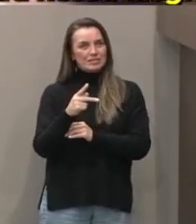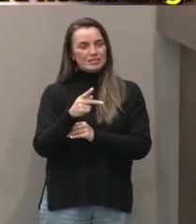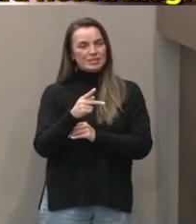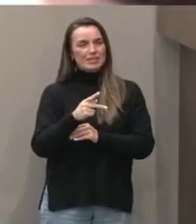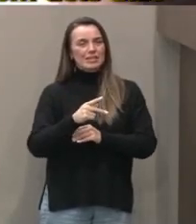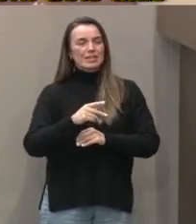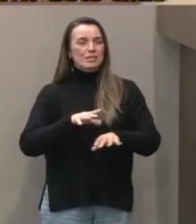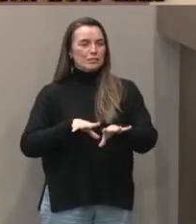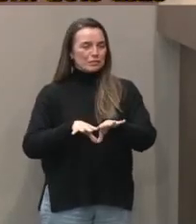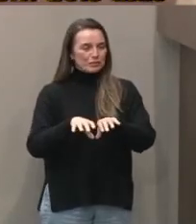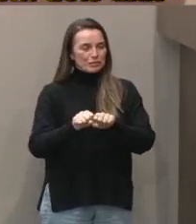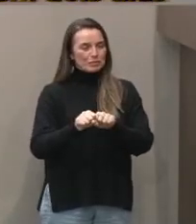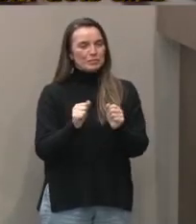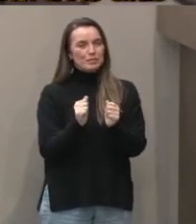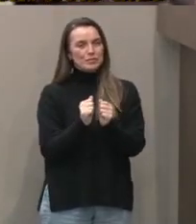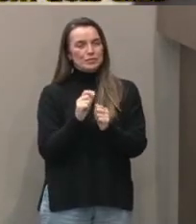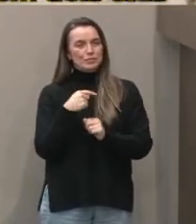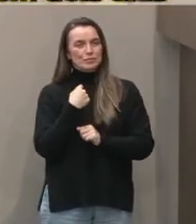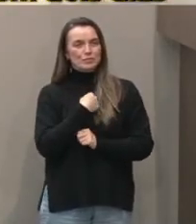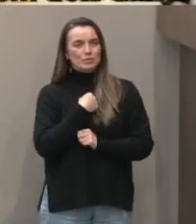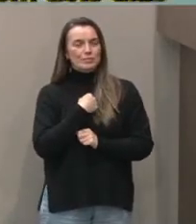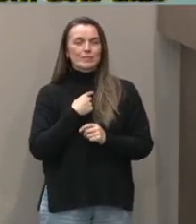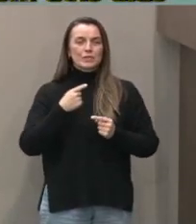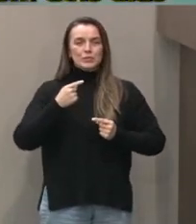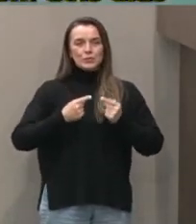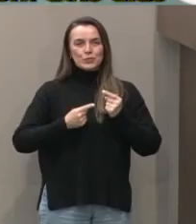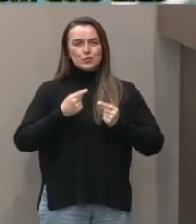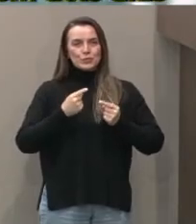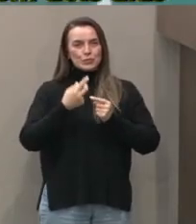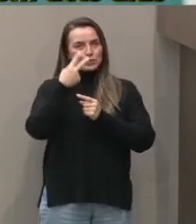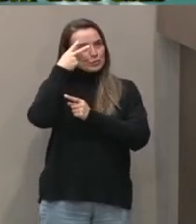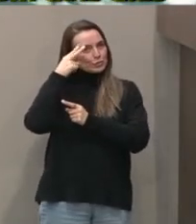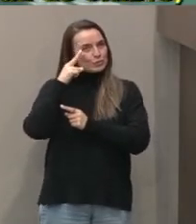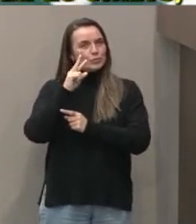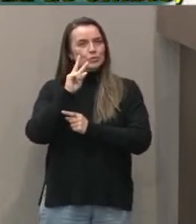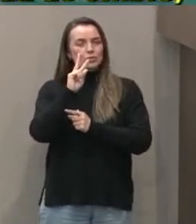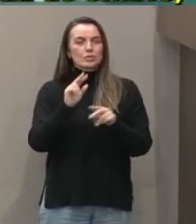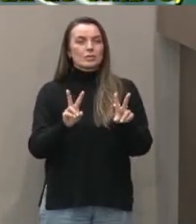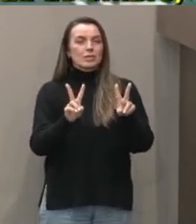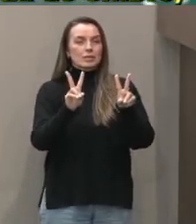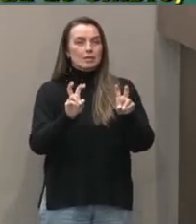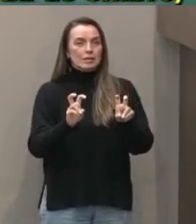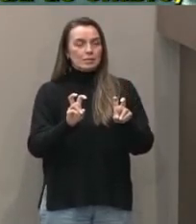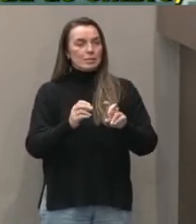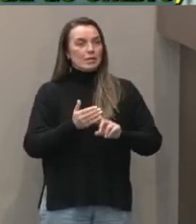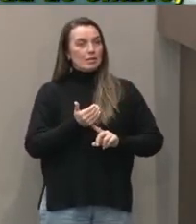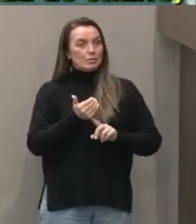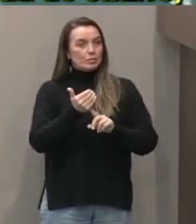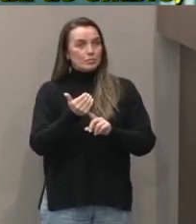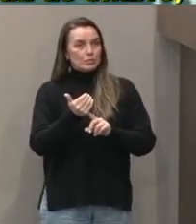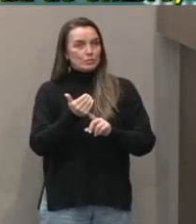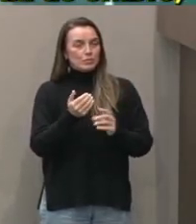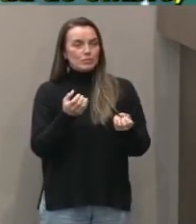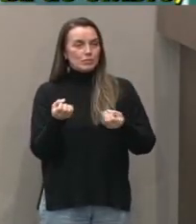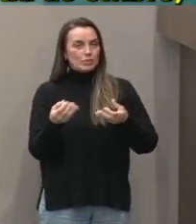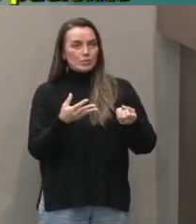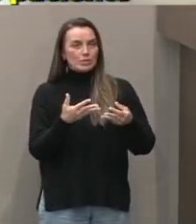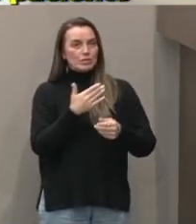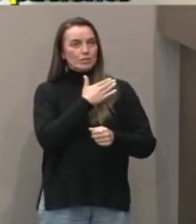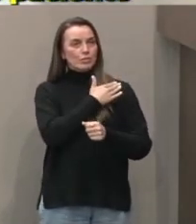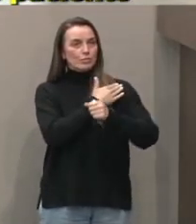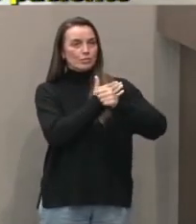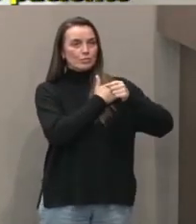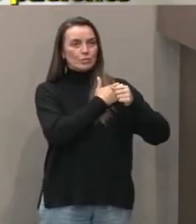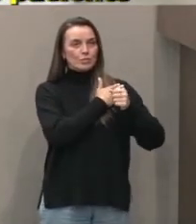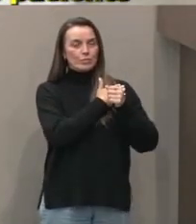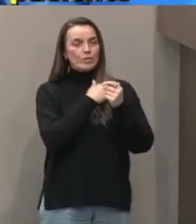aqui conosco, discutindo em 2 dias o tema de atualização em artroplastia do ombro, com o objetivo